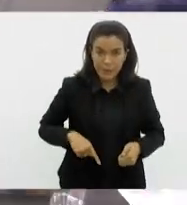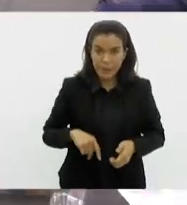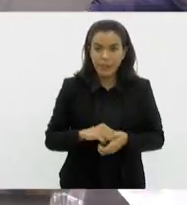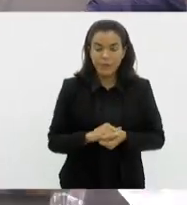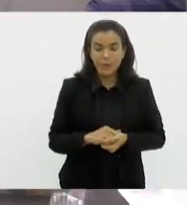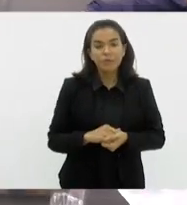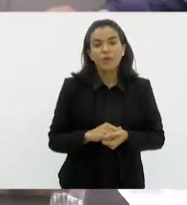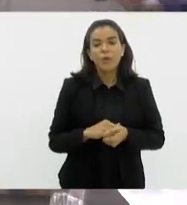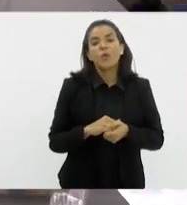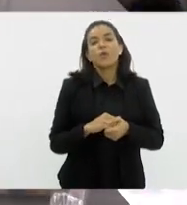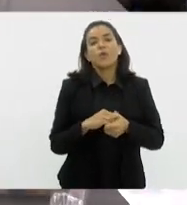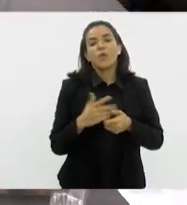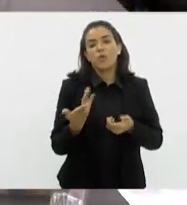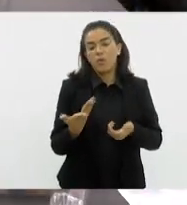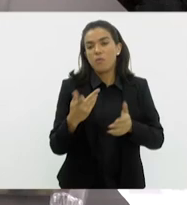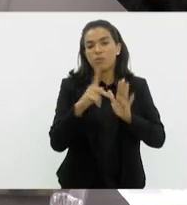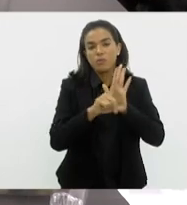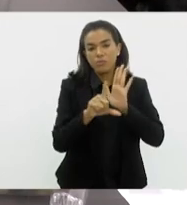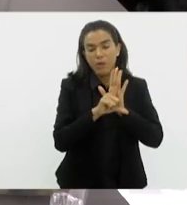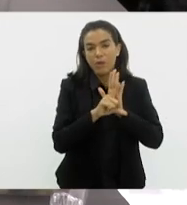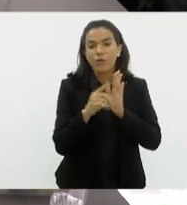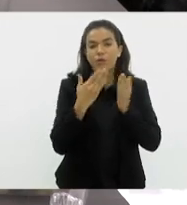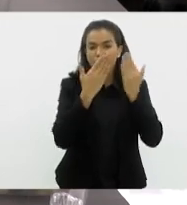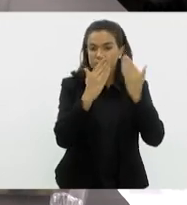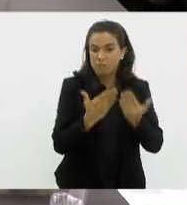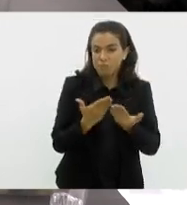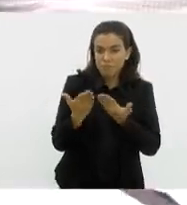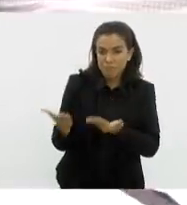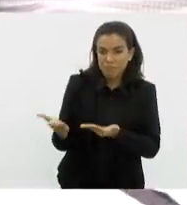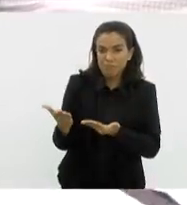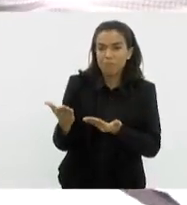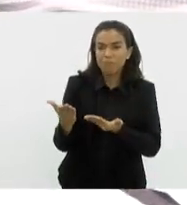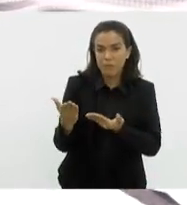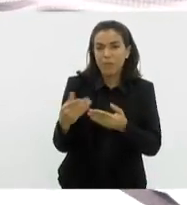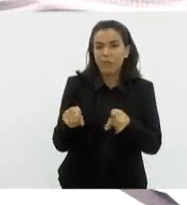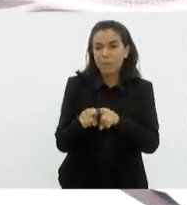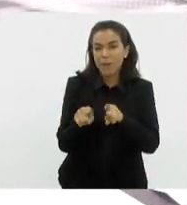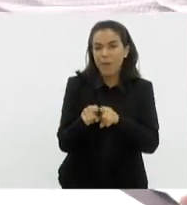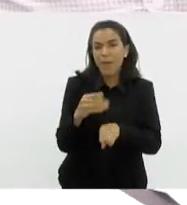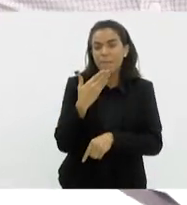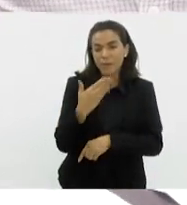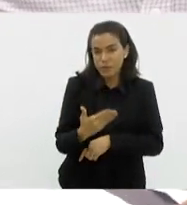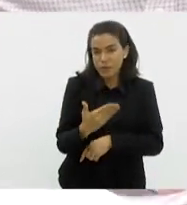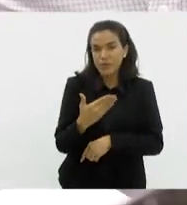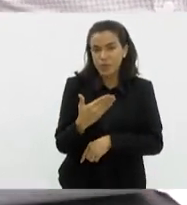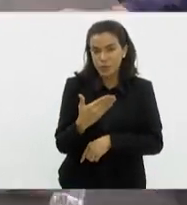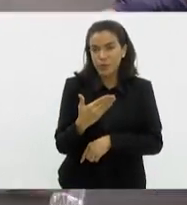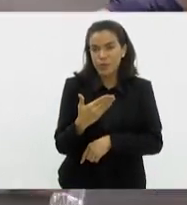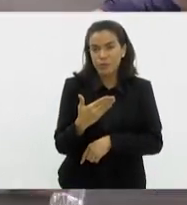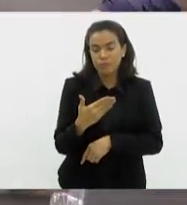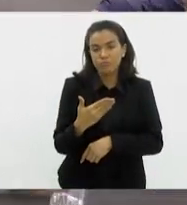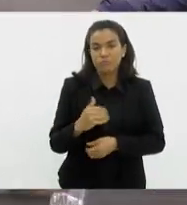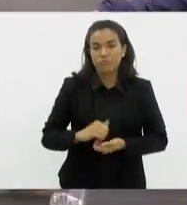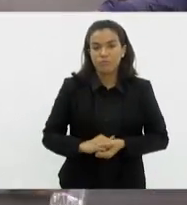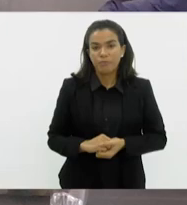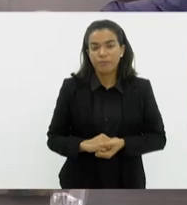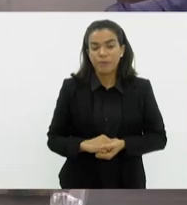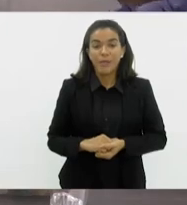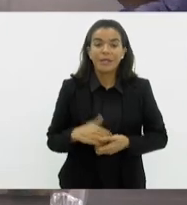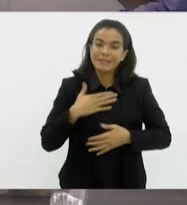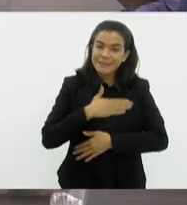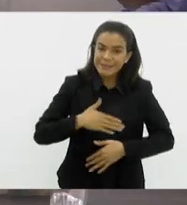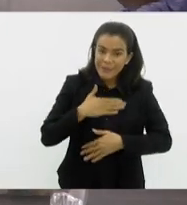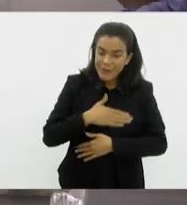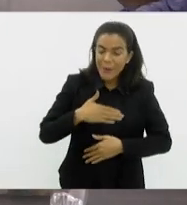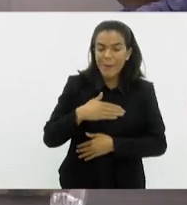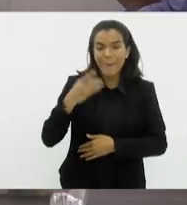projeto com vista ao deputado Mix. Por uma única sessão. Perfeito. E a pedido do autor. Perfeito. Então, saudar o deputado